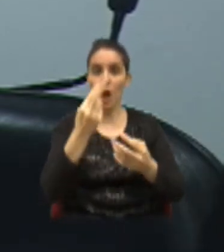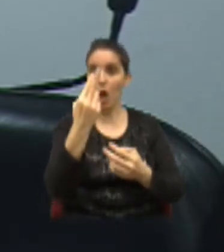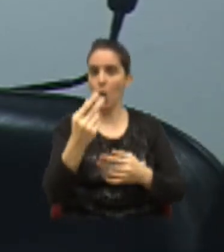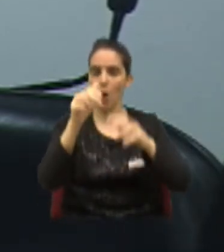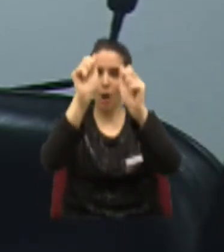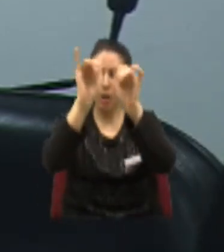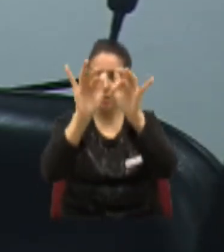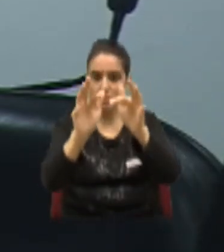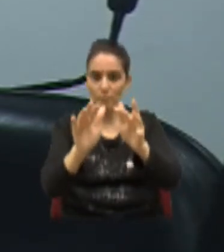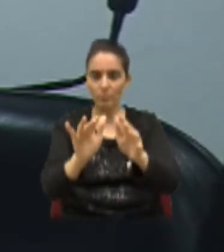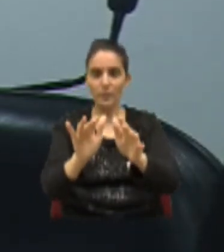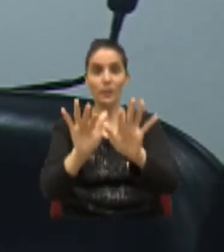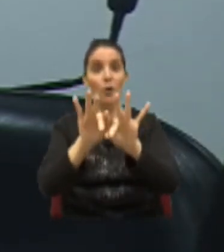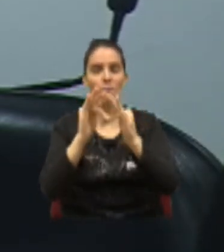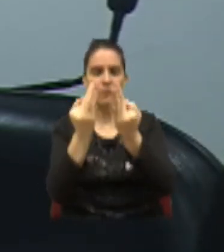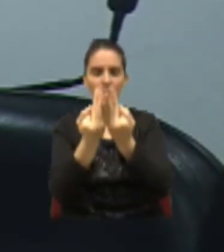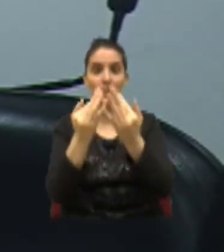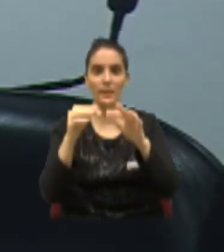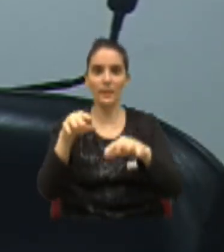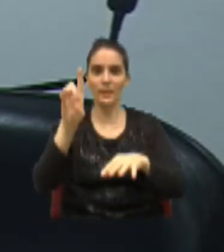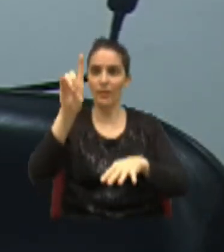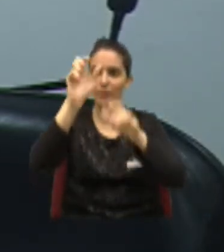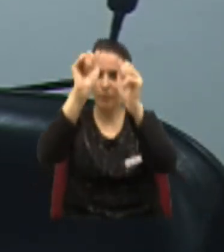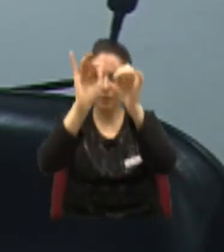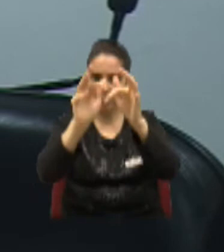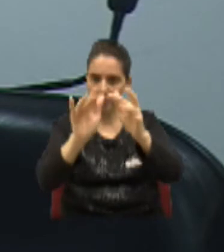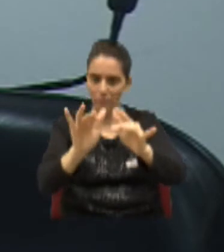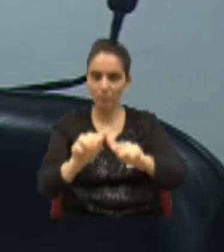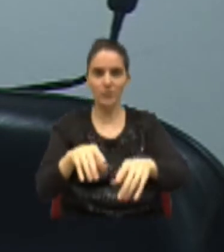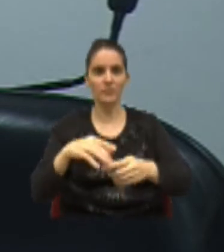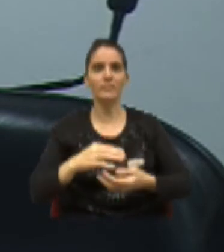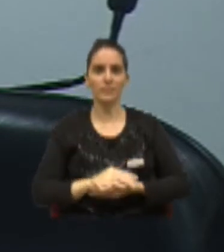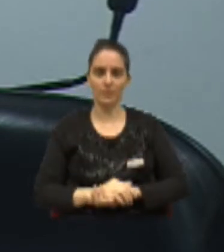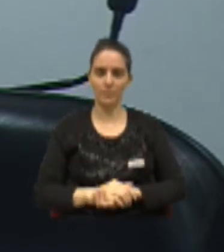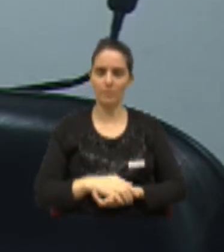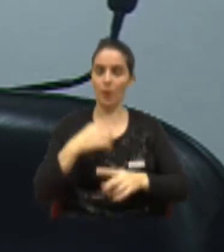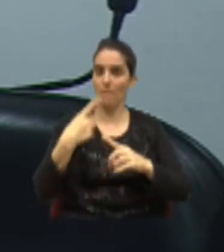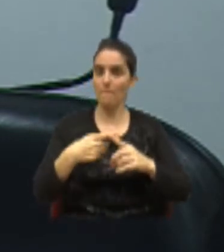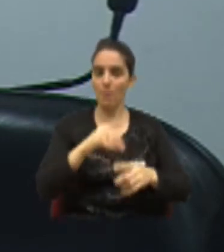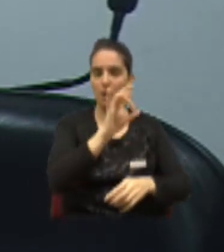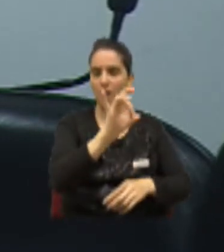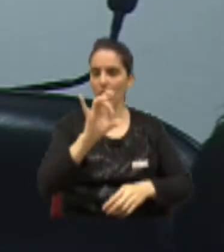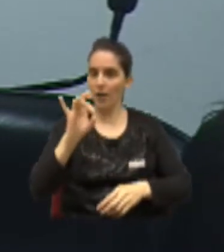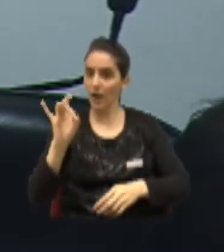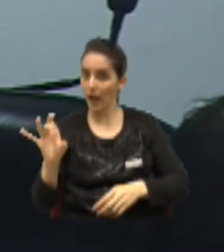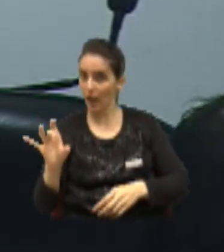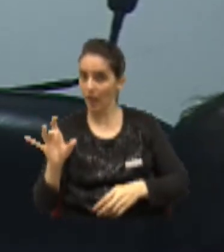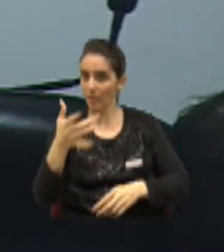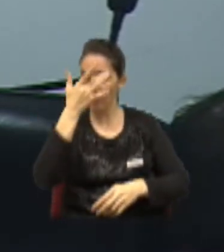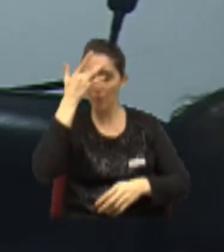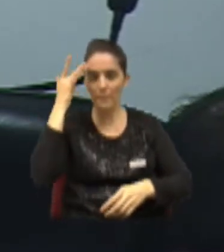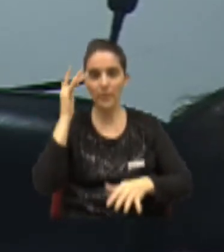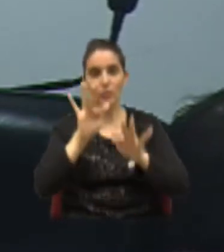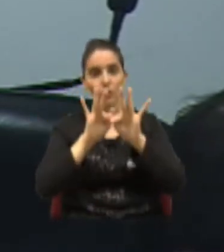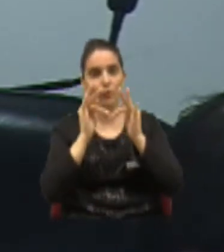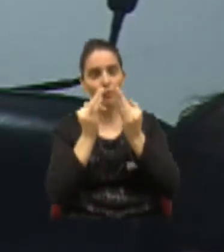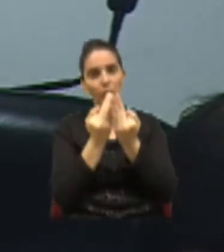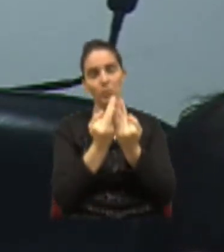família, porque valoriza cada vez mais o papel de que cada ente familiar tem na